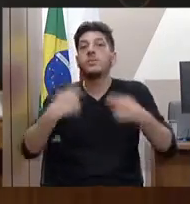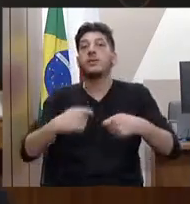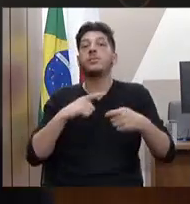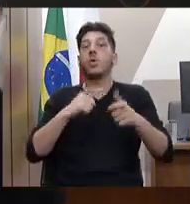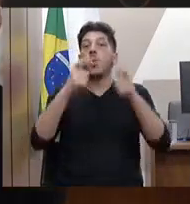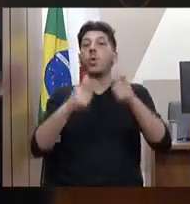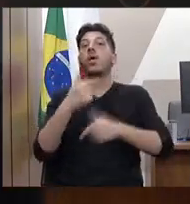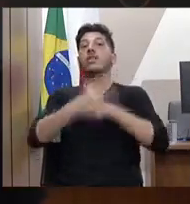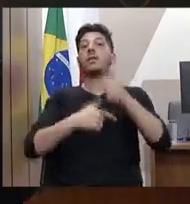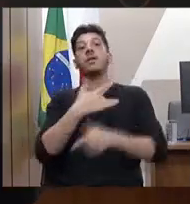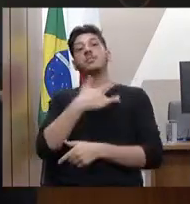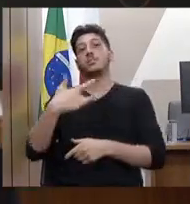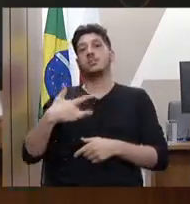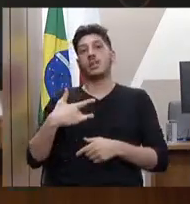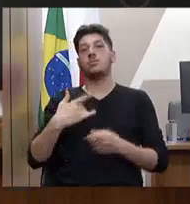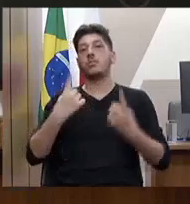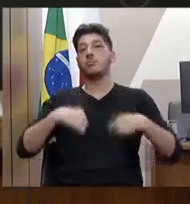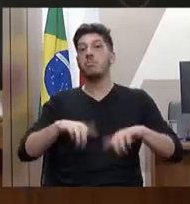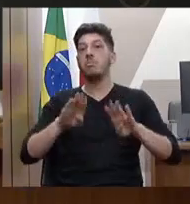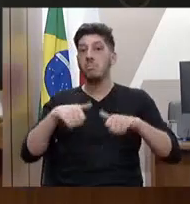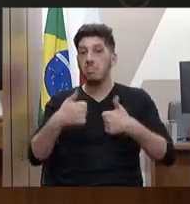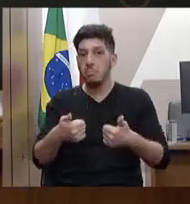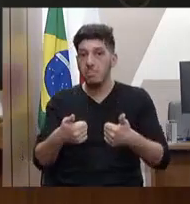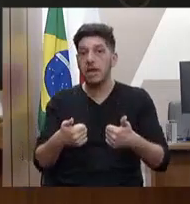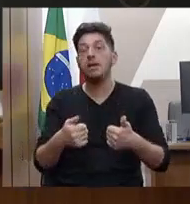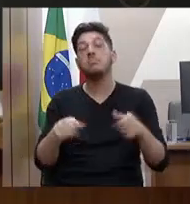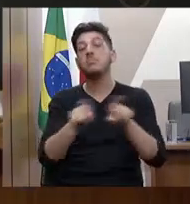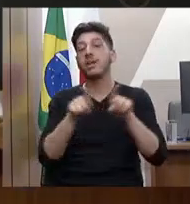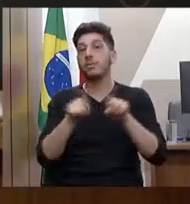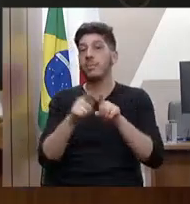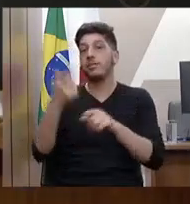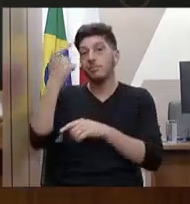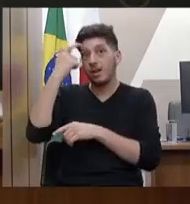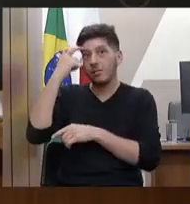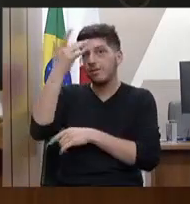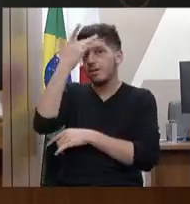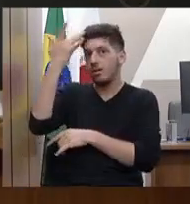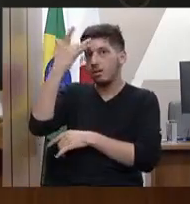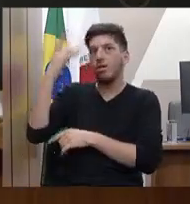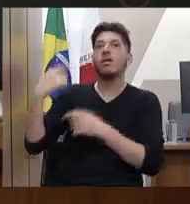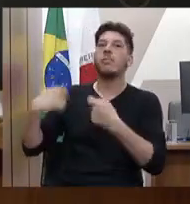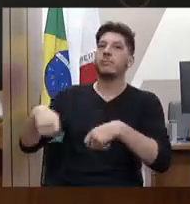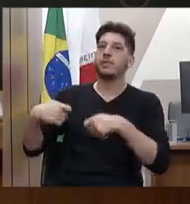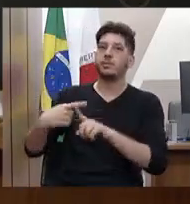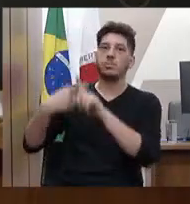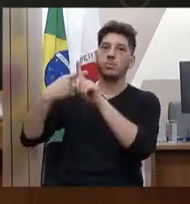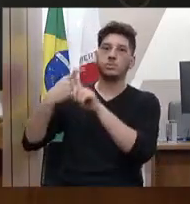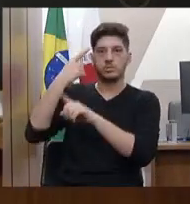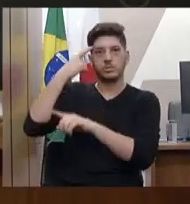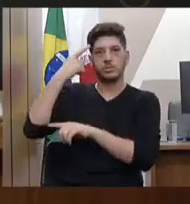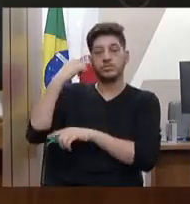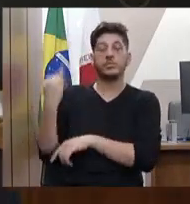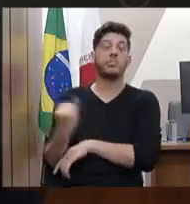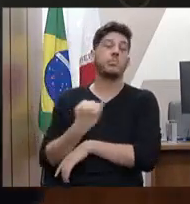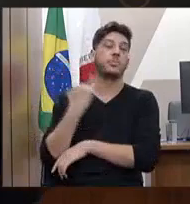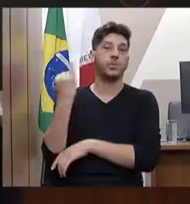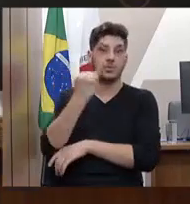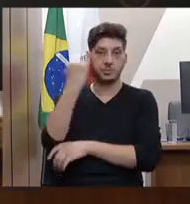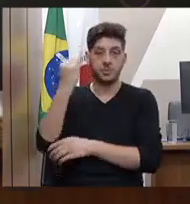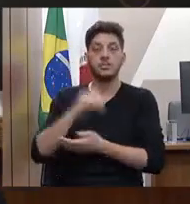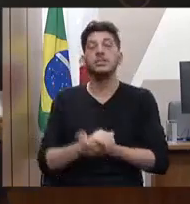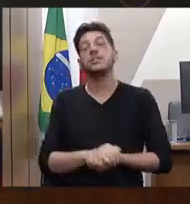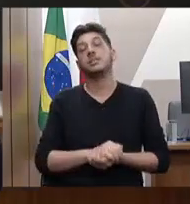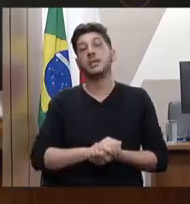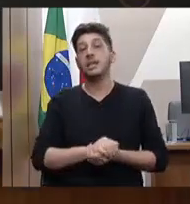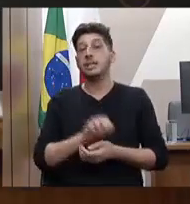saudável não apenas na Perspectiva física mas também na Perspectiva Mental é muito significativo se a gente